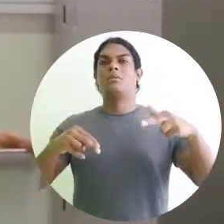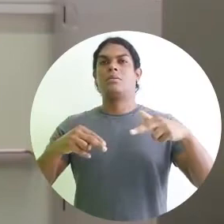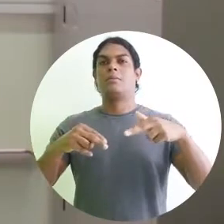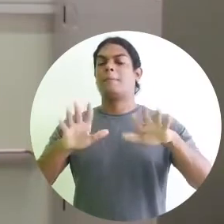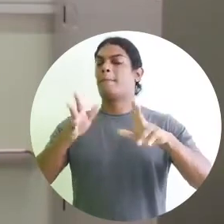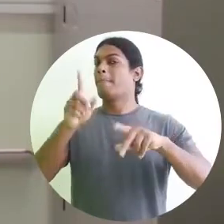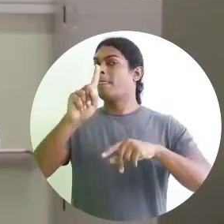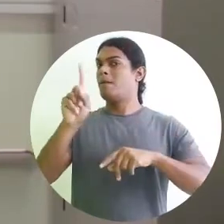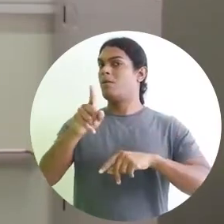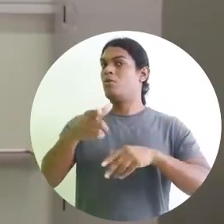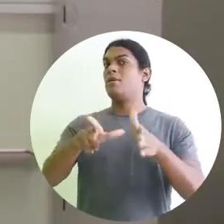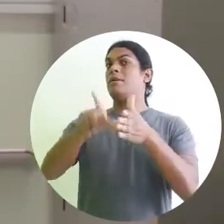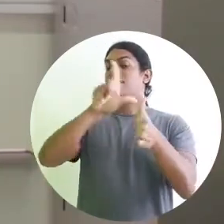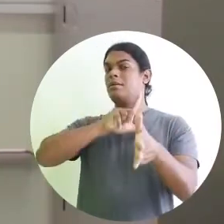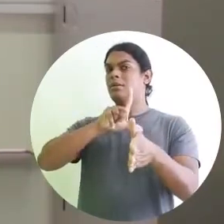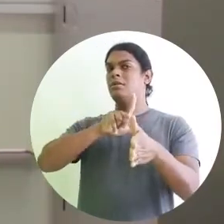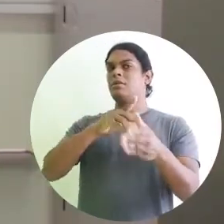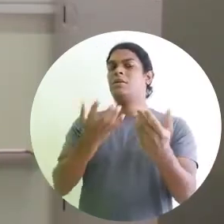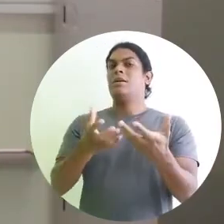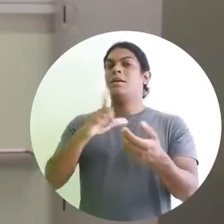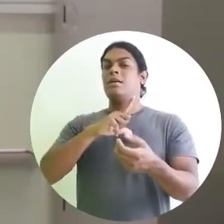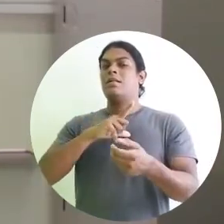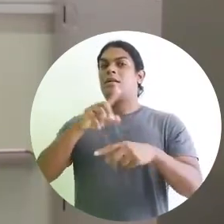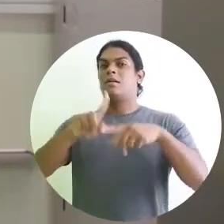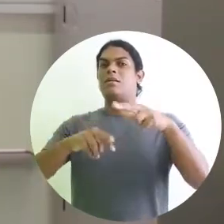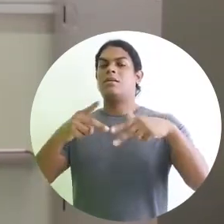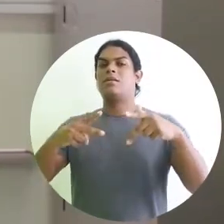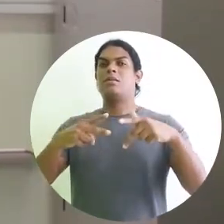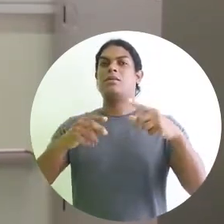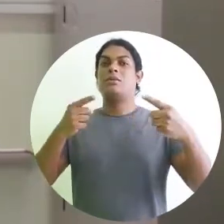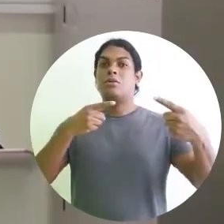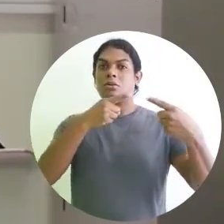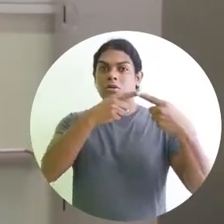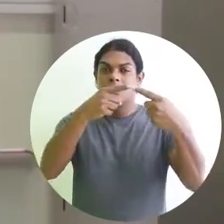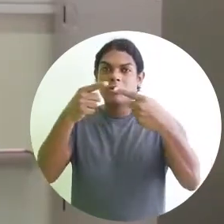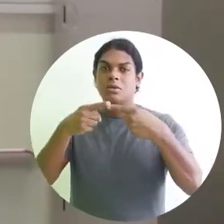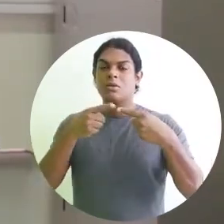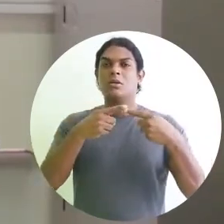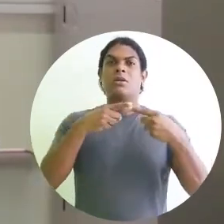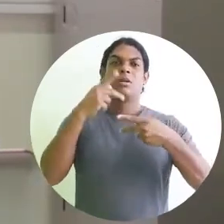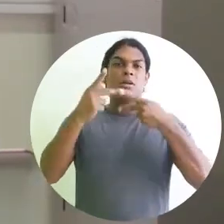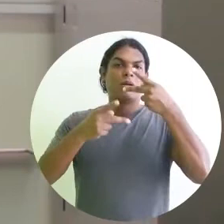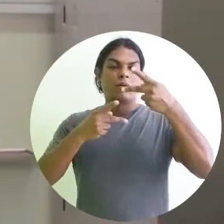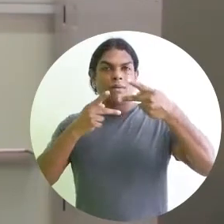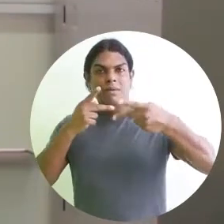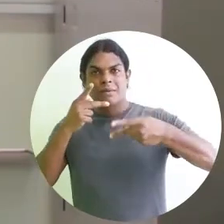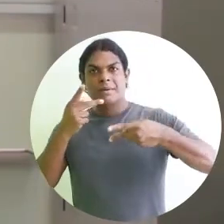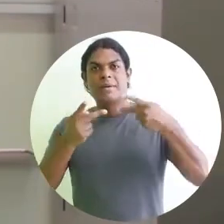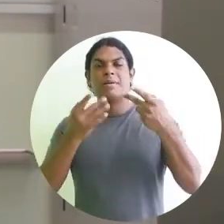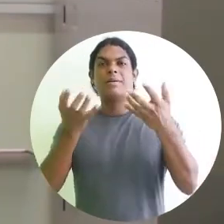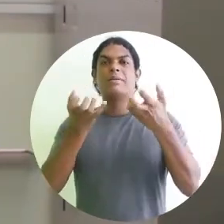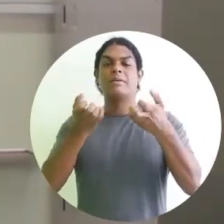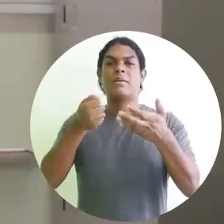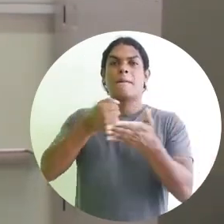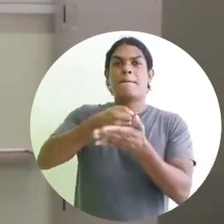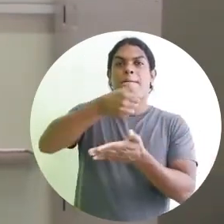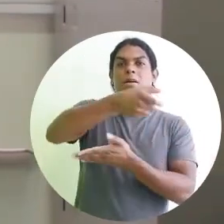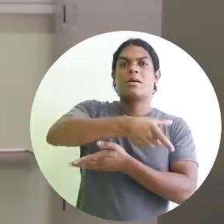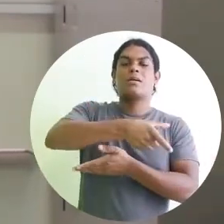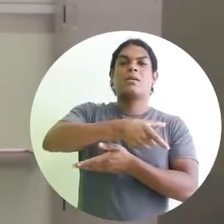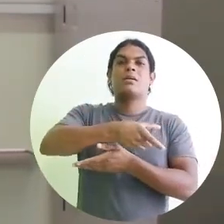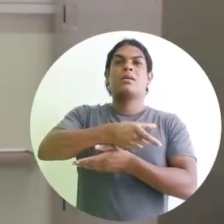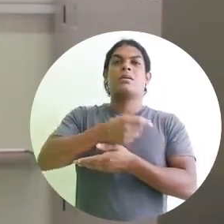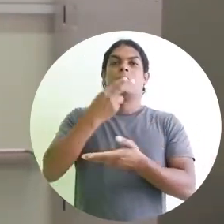antes de receber a mercadoria, ele faz a negociação e aí ele diz que vai fazer essa negociação, o pagamento via carta de